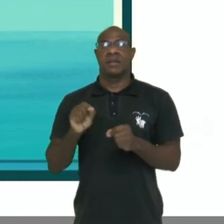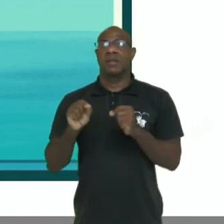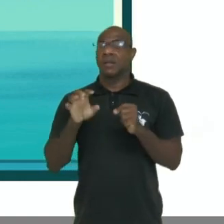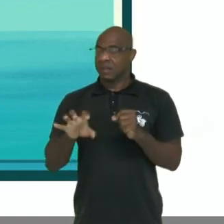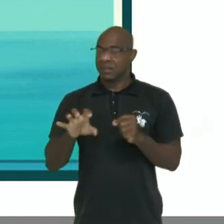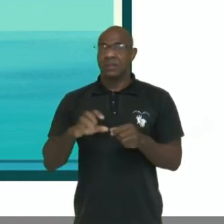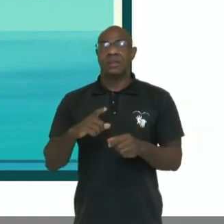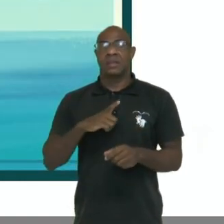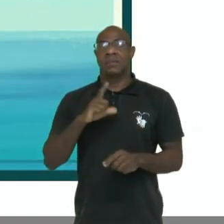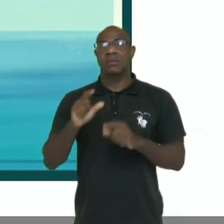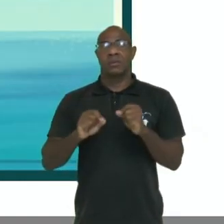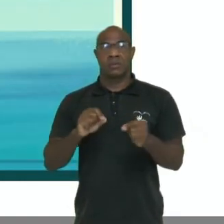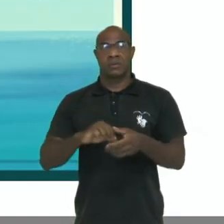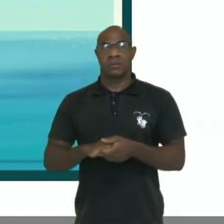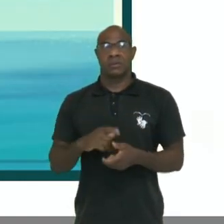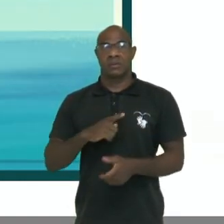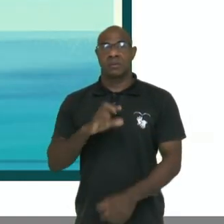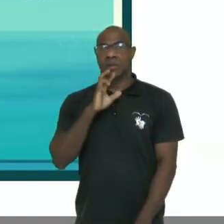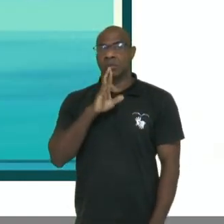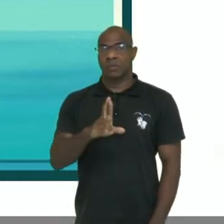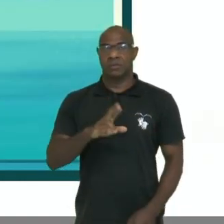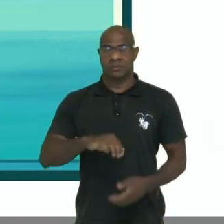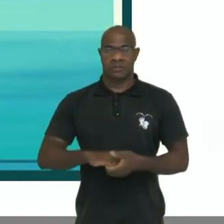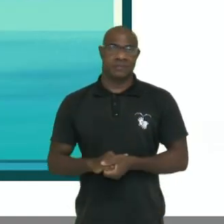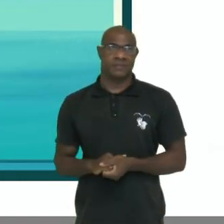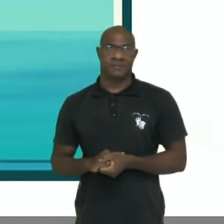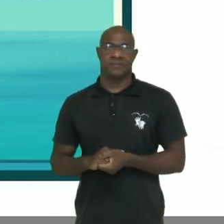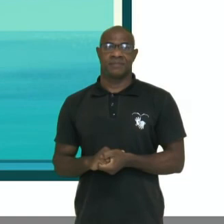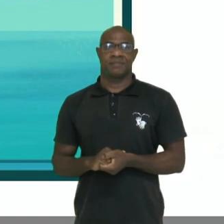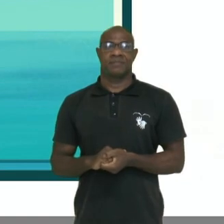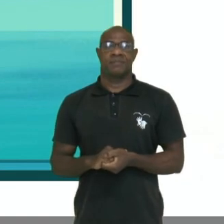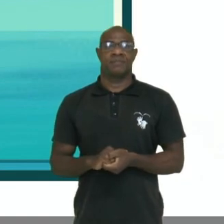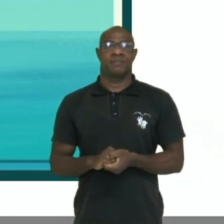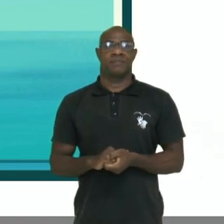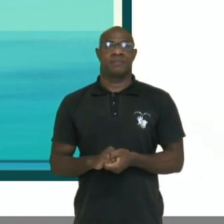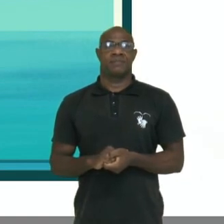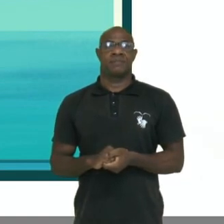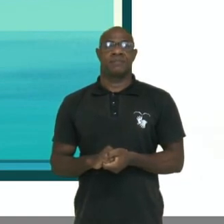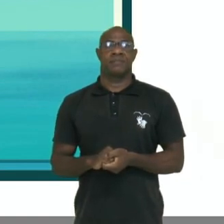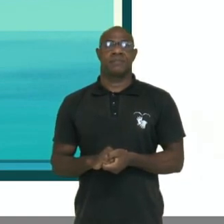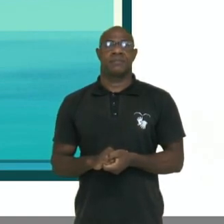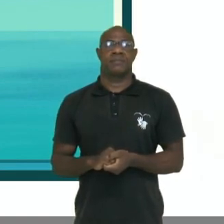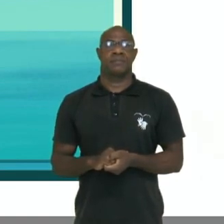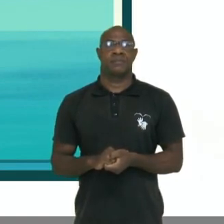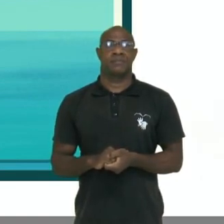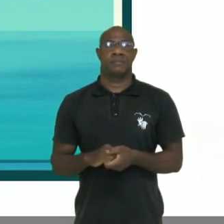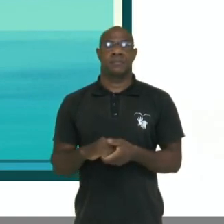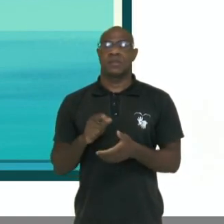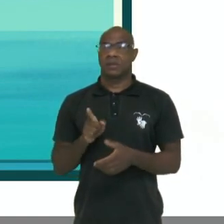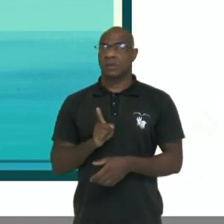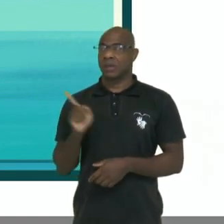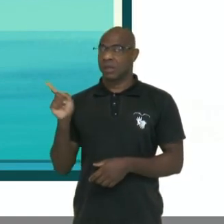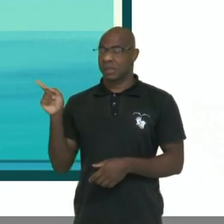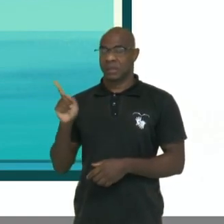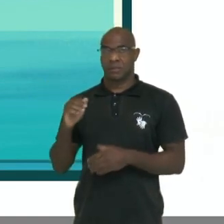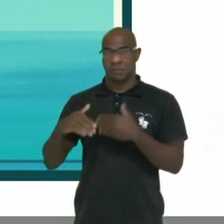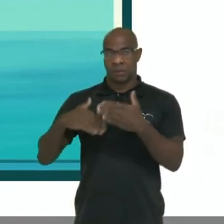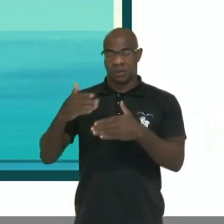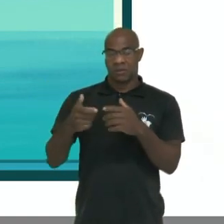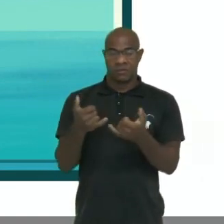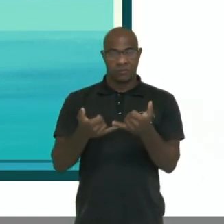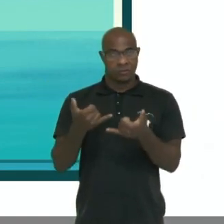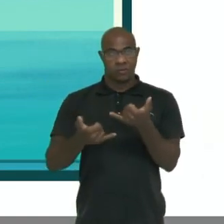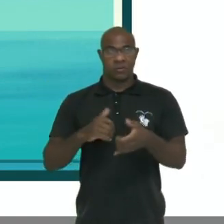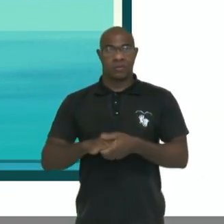nós temos a nossa respostinha, né? Que ficou verdinha e deu tudo ok, tá bom? Então, aqui, nesse processo desse jogo, vão